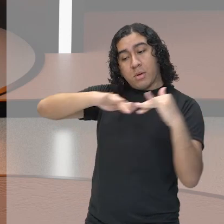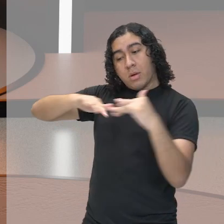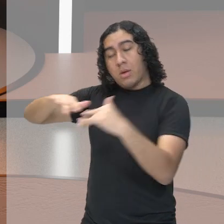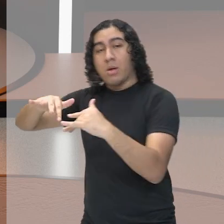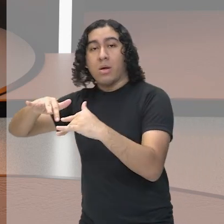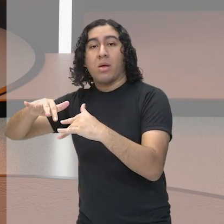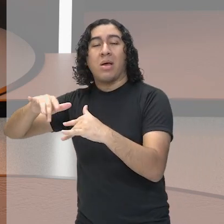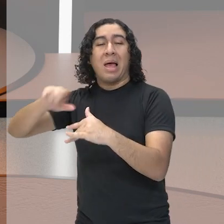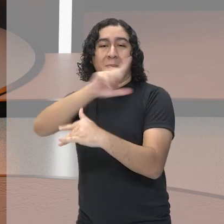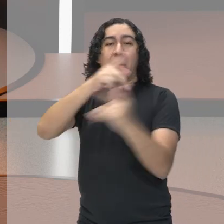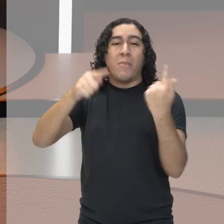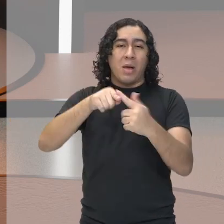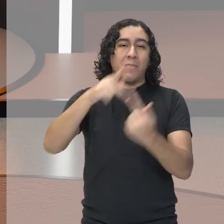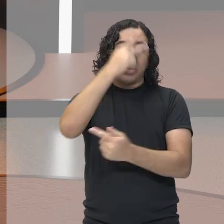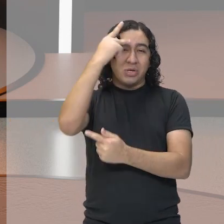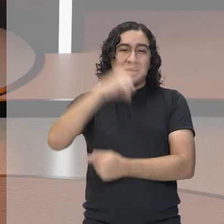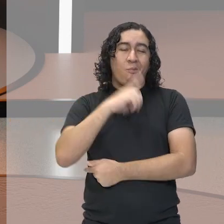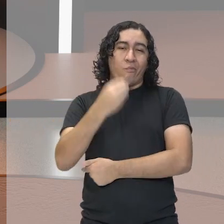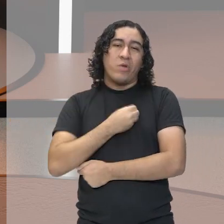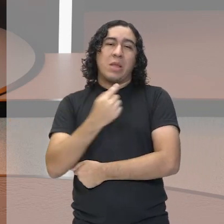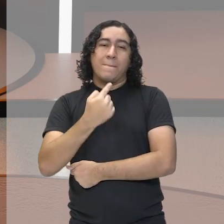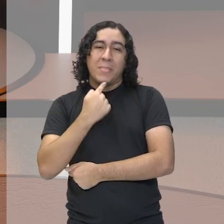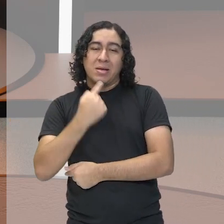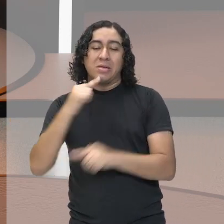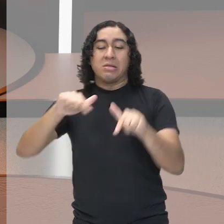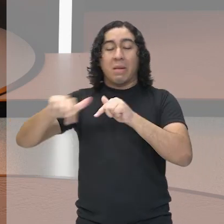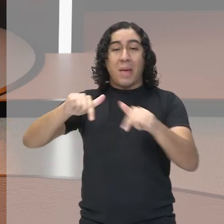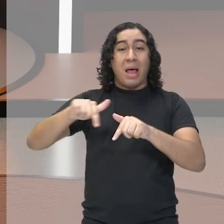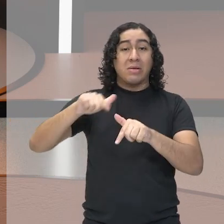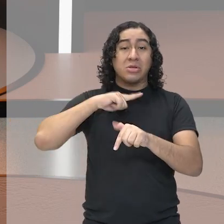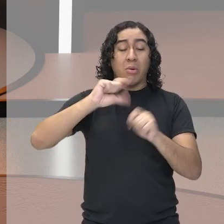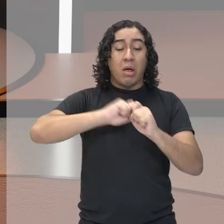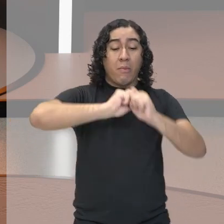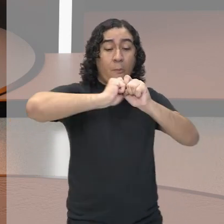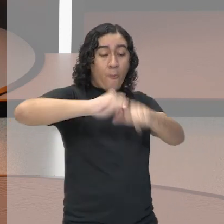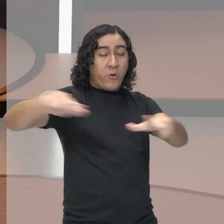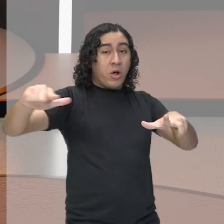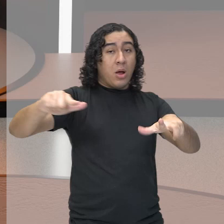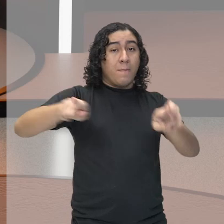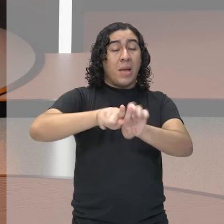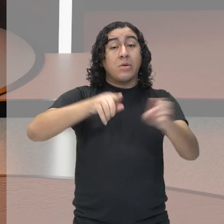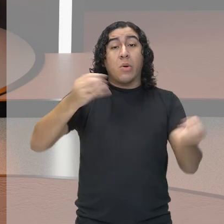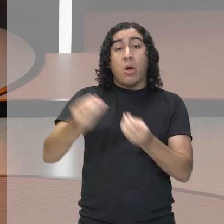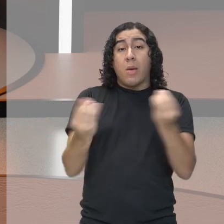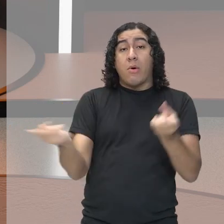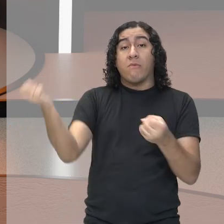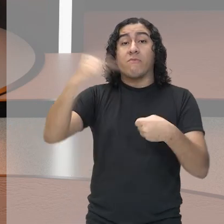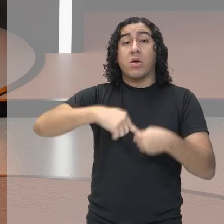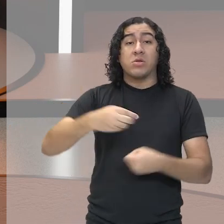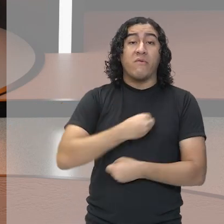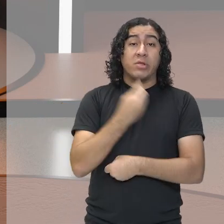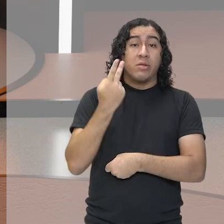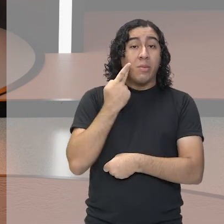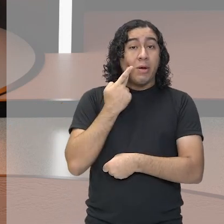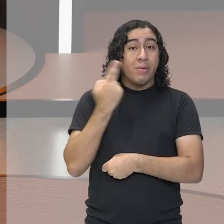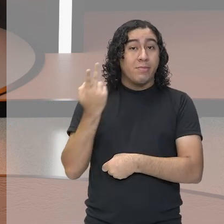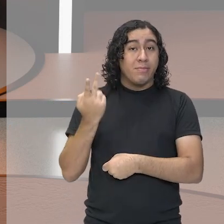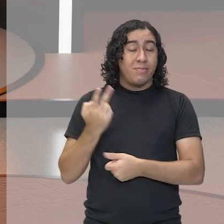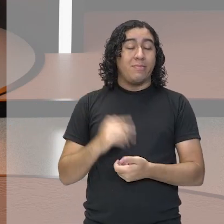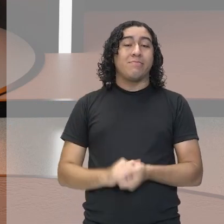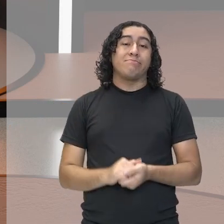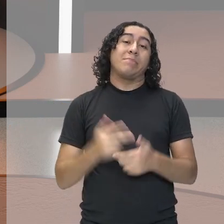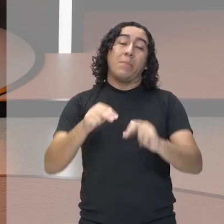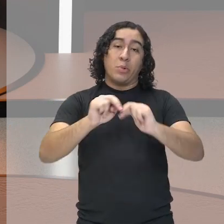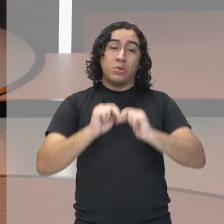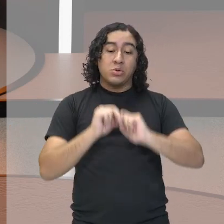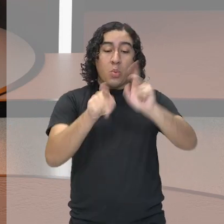do seu emprego, então eles vão tirar as pessoas dali sem dar condição para que elas possam ter uma vida digna. E é isso que